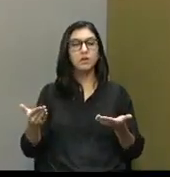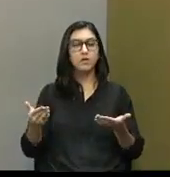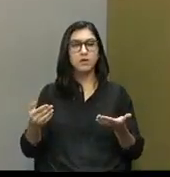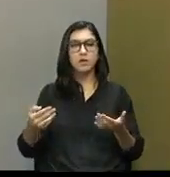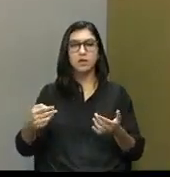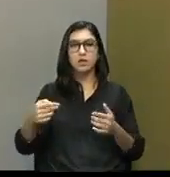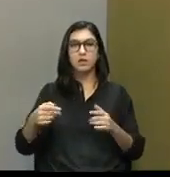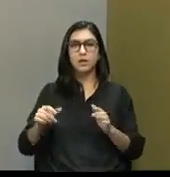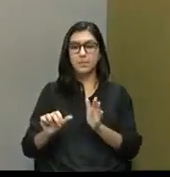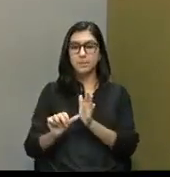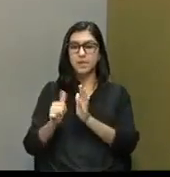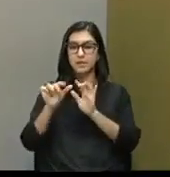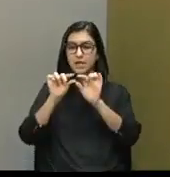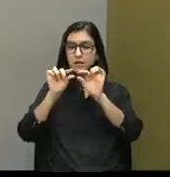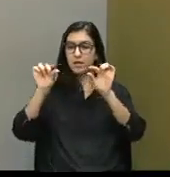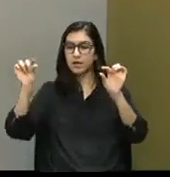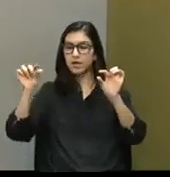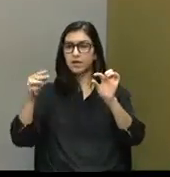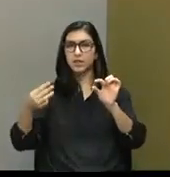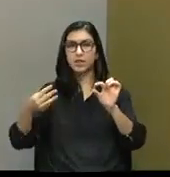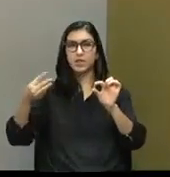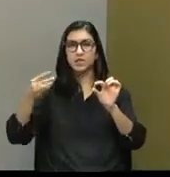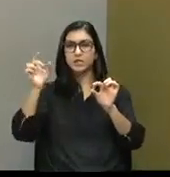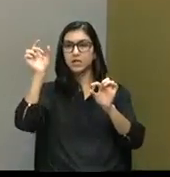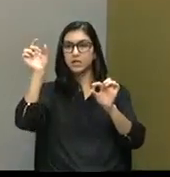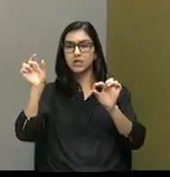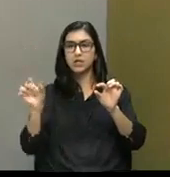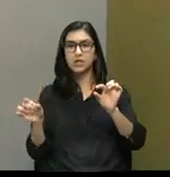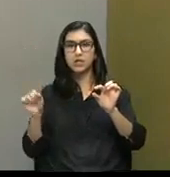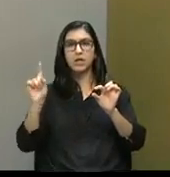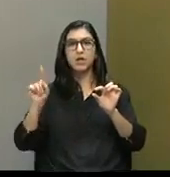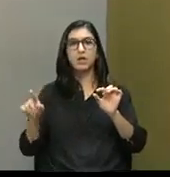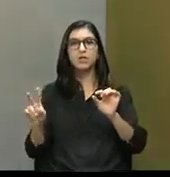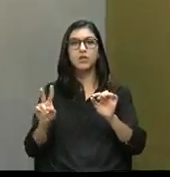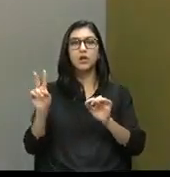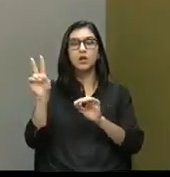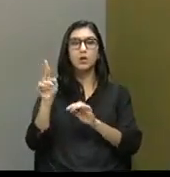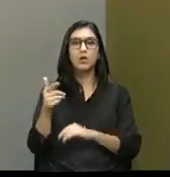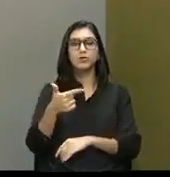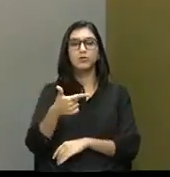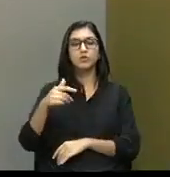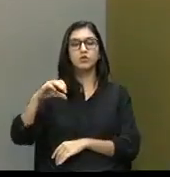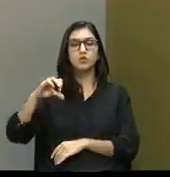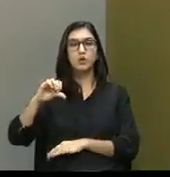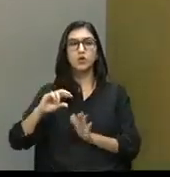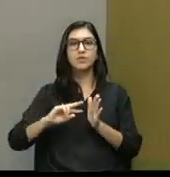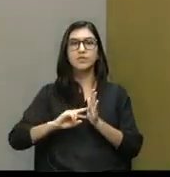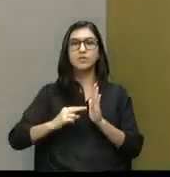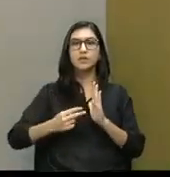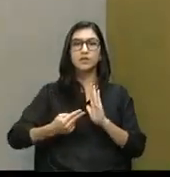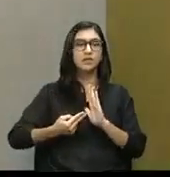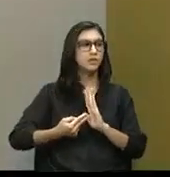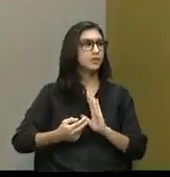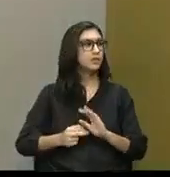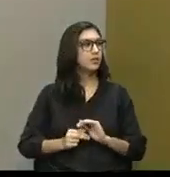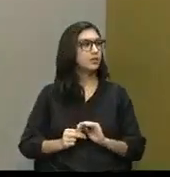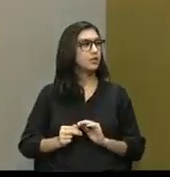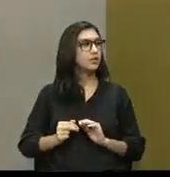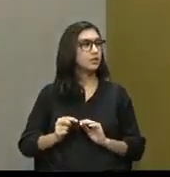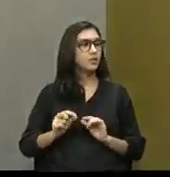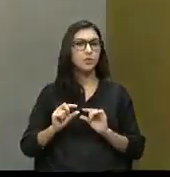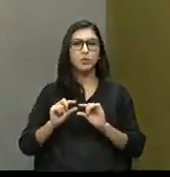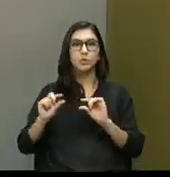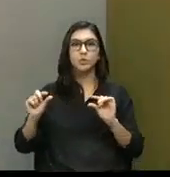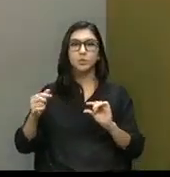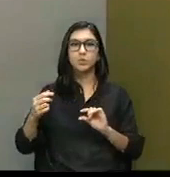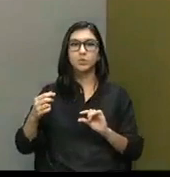linha, terceira coluna. E esse valor é o 29, que vai responder, então, o item